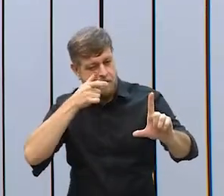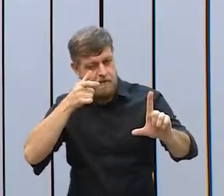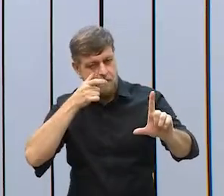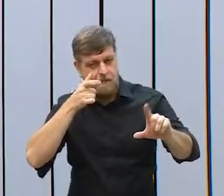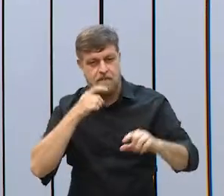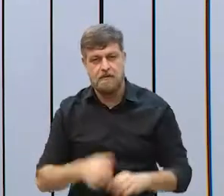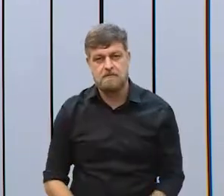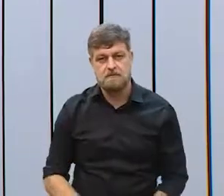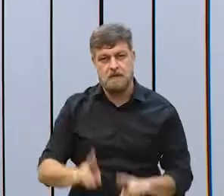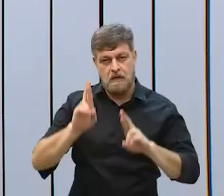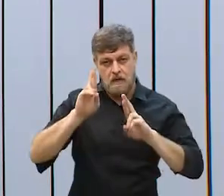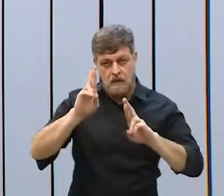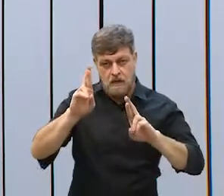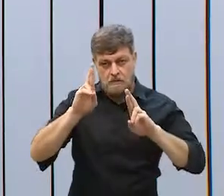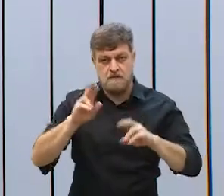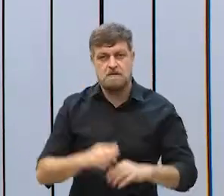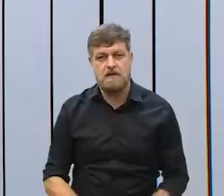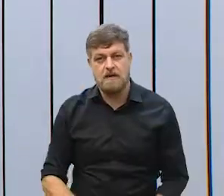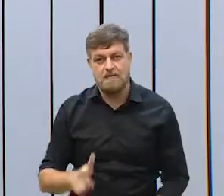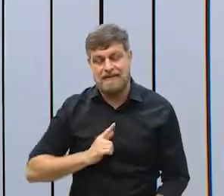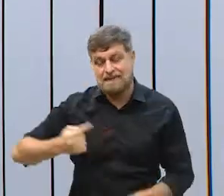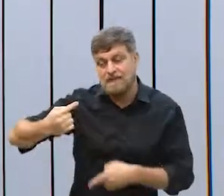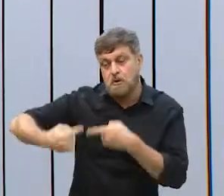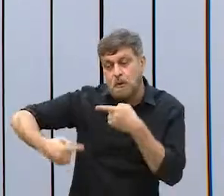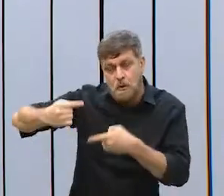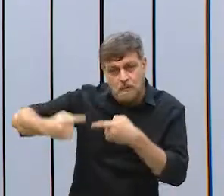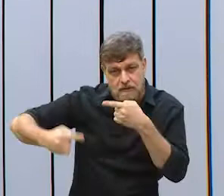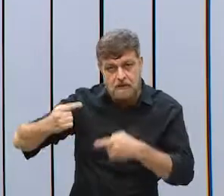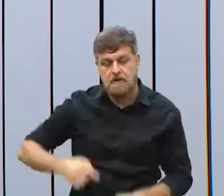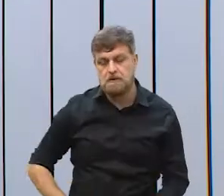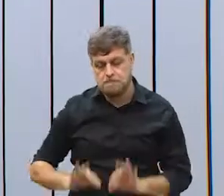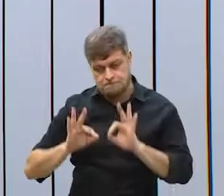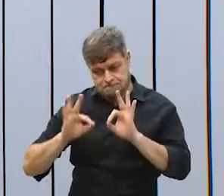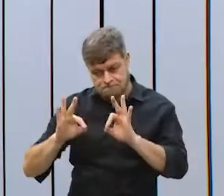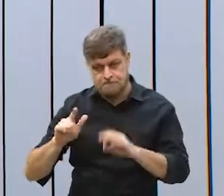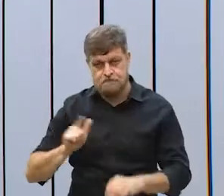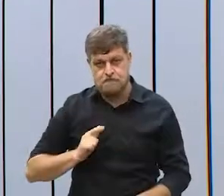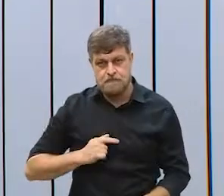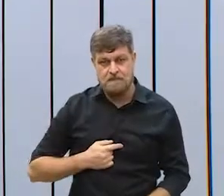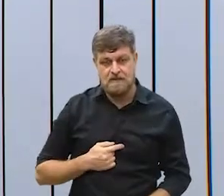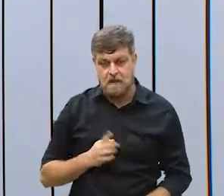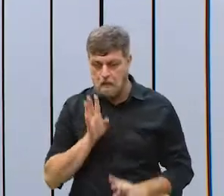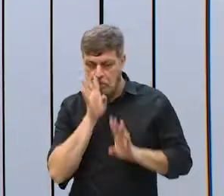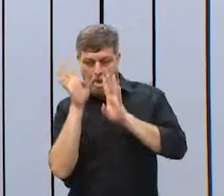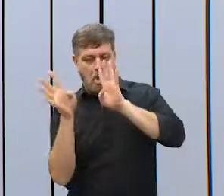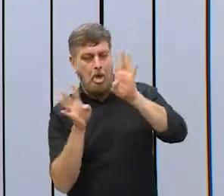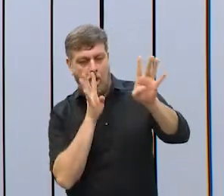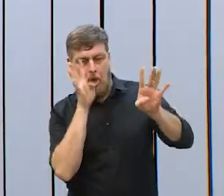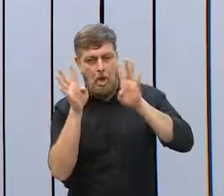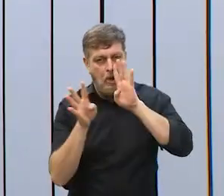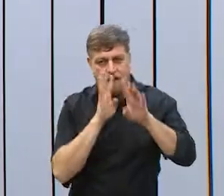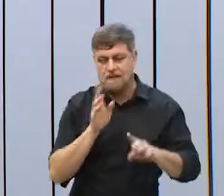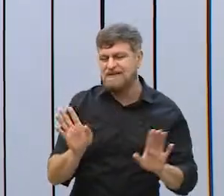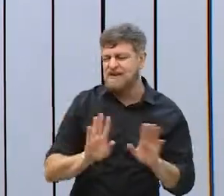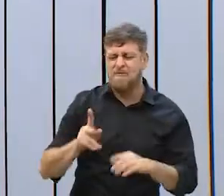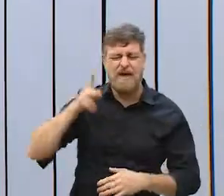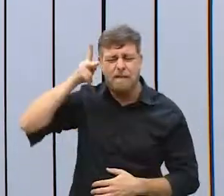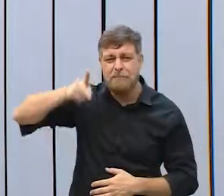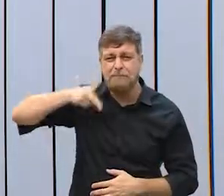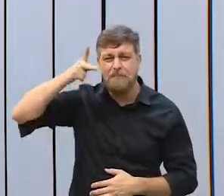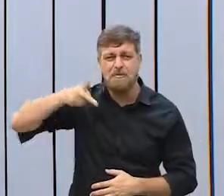canal. Espero que tenha sido um debate construtivo. Evitamos de ficar aqui debatendo a